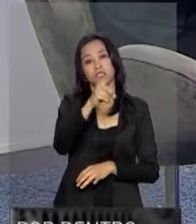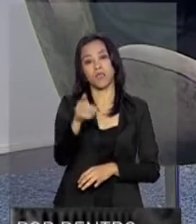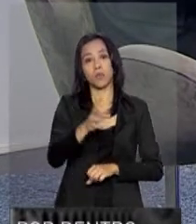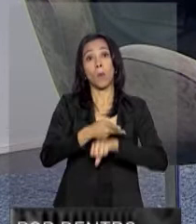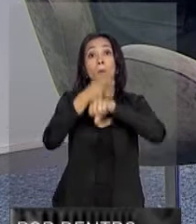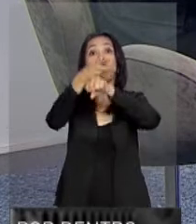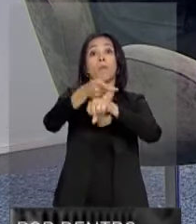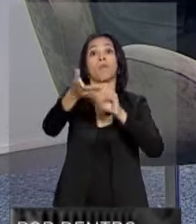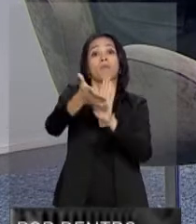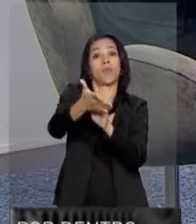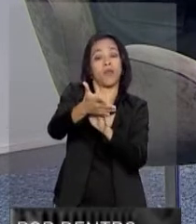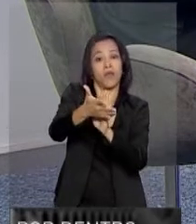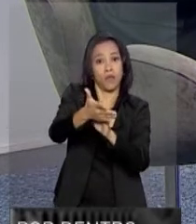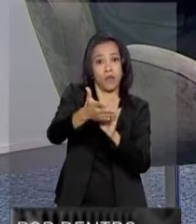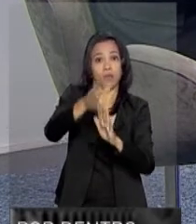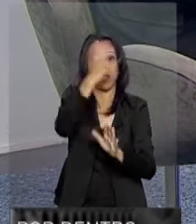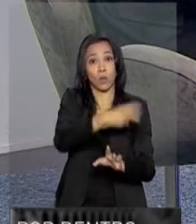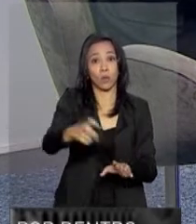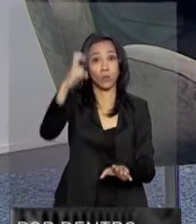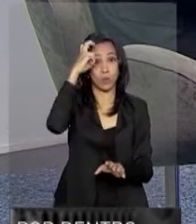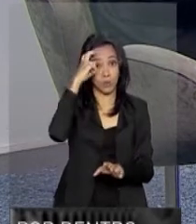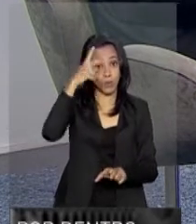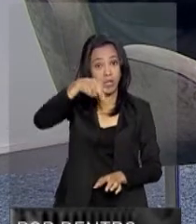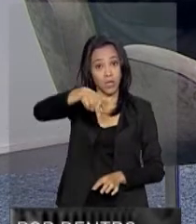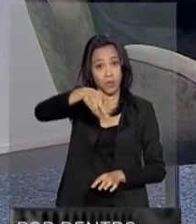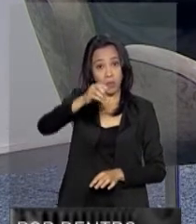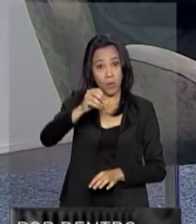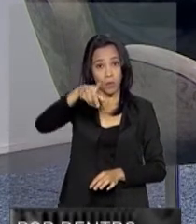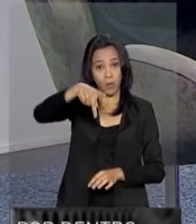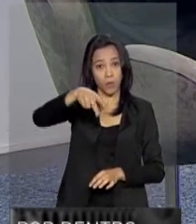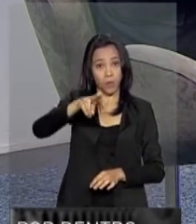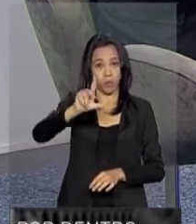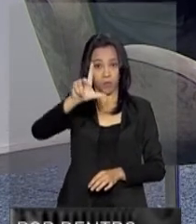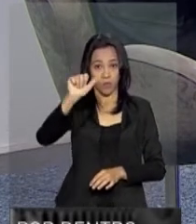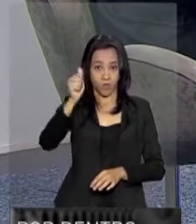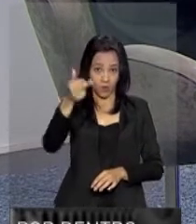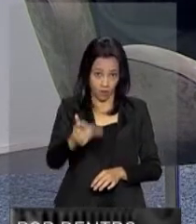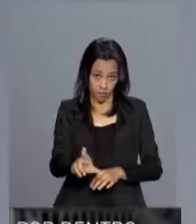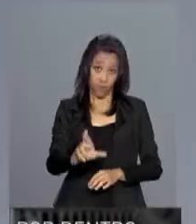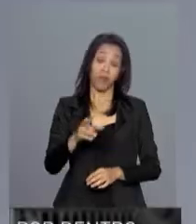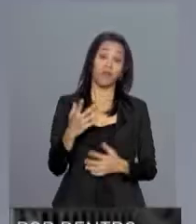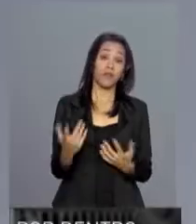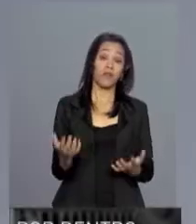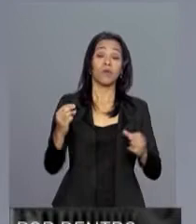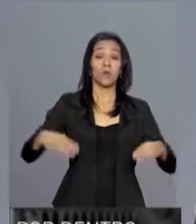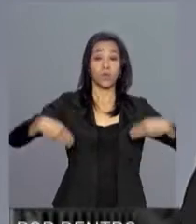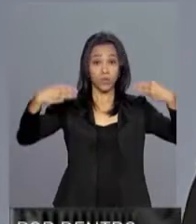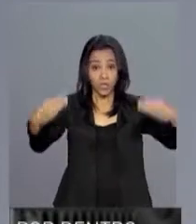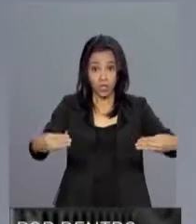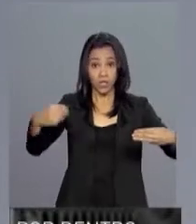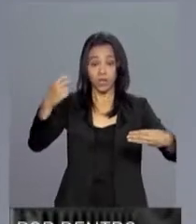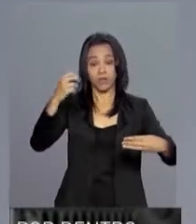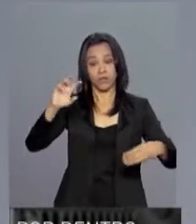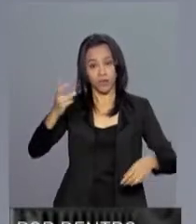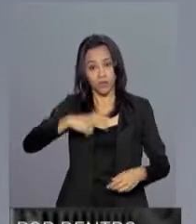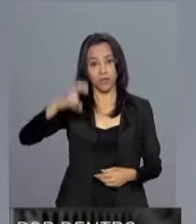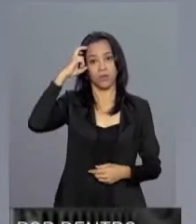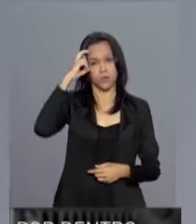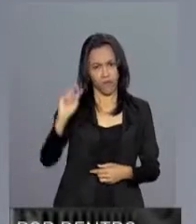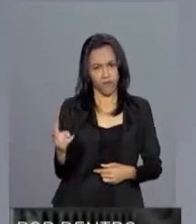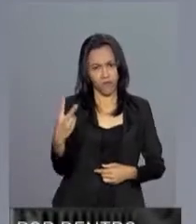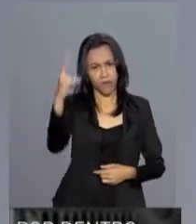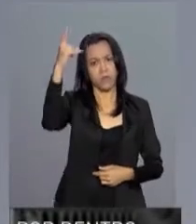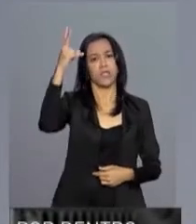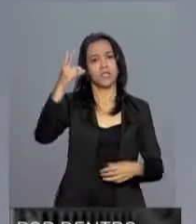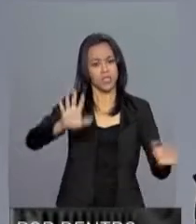resultado realmente é impressionante porque por meio dele o ministério da cultura reconhece e valoriza e incentiva financeiramente